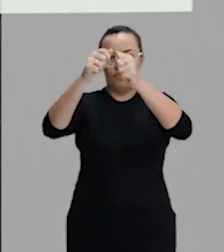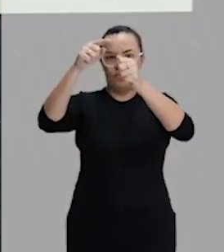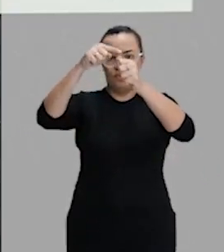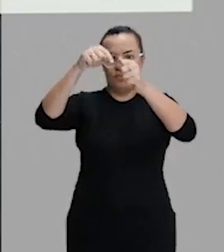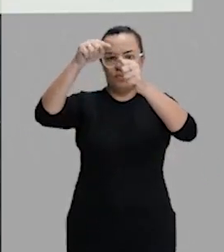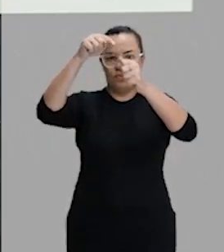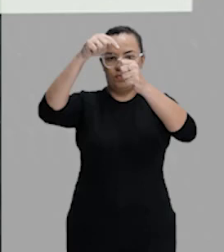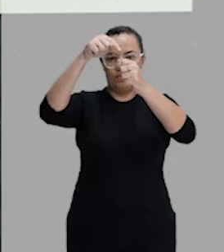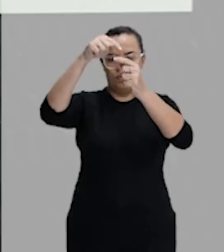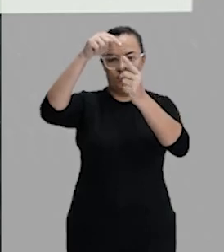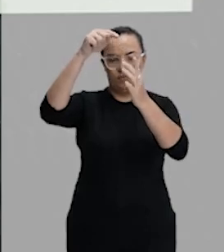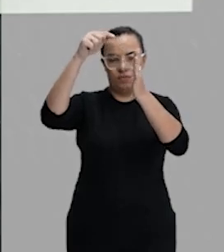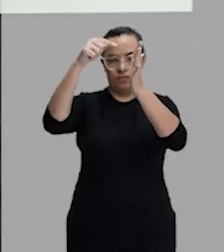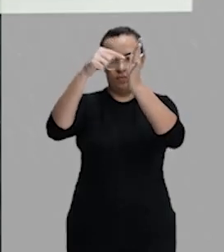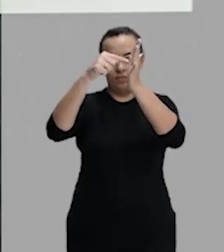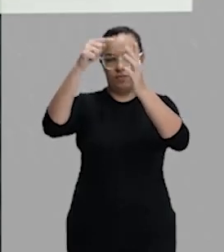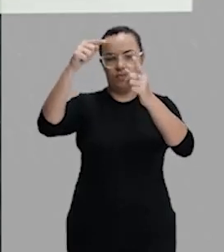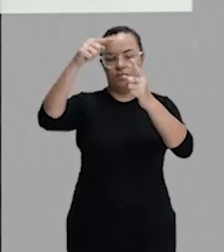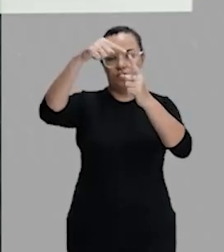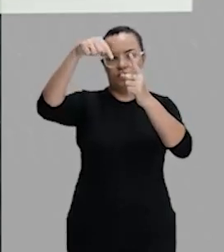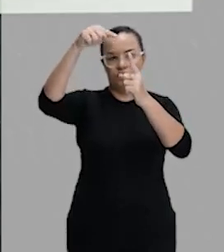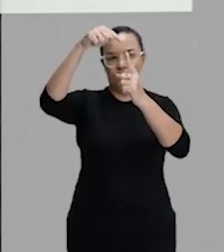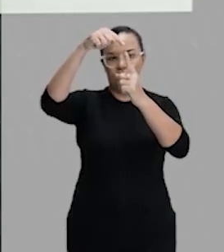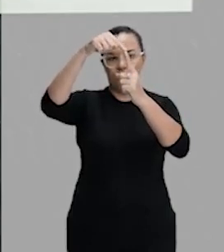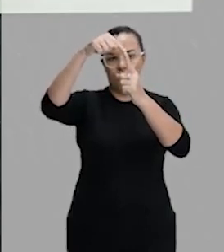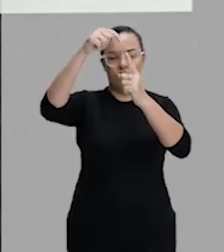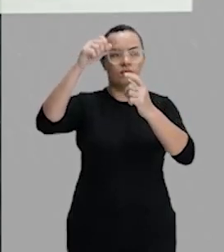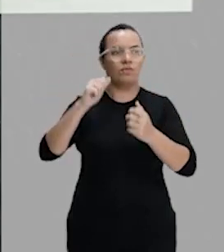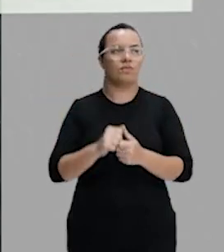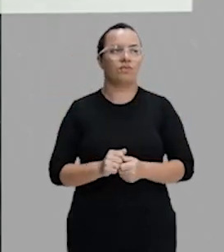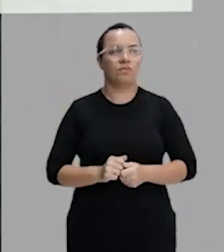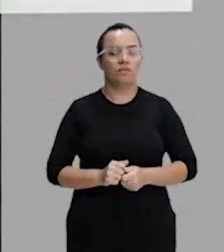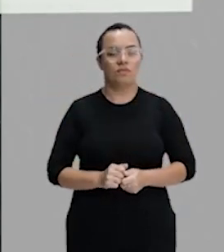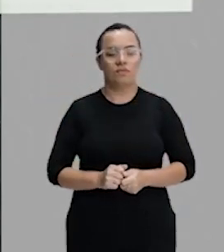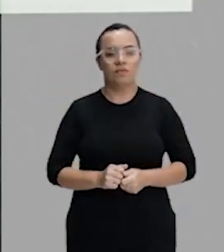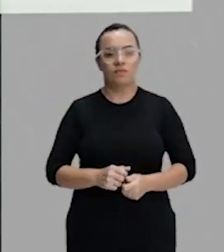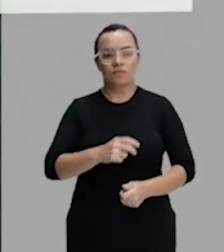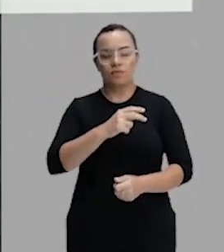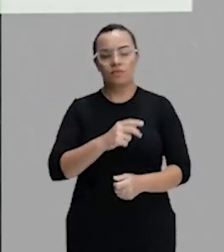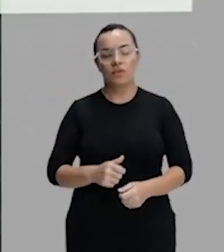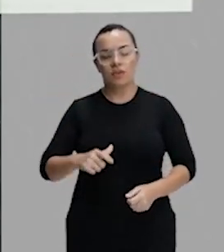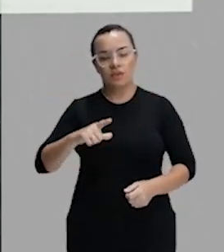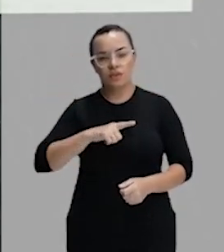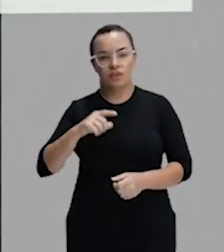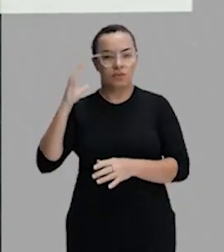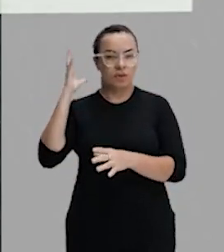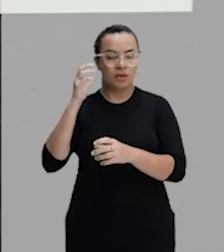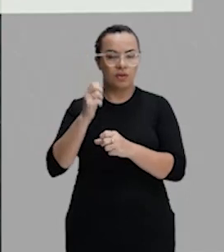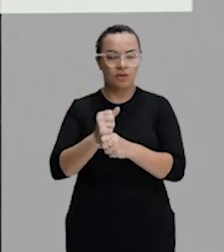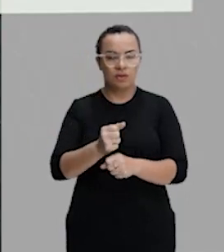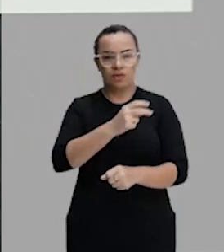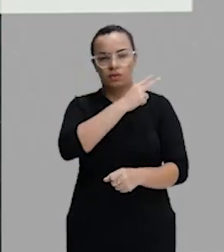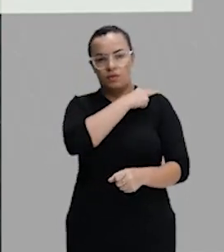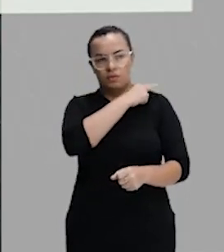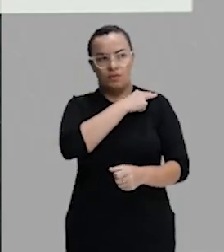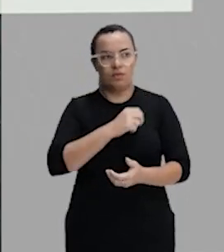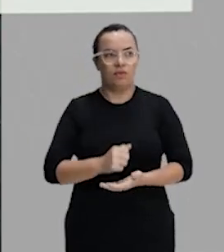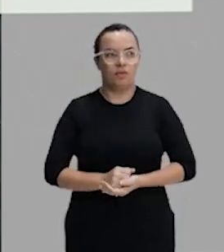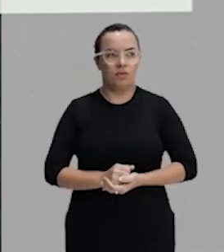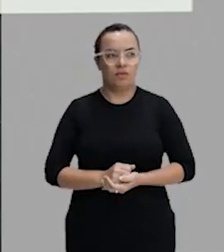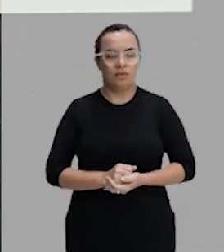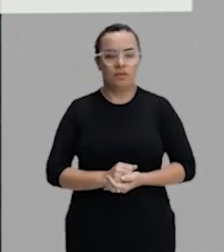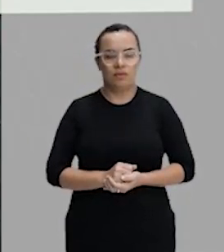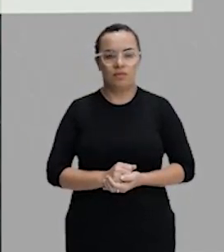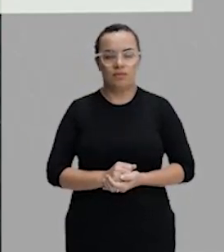Se você quiser recapitular, tem aula da segunda série sobre esse assunto. Então, o que eu fiz aqui, galera? Eu passei um plano alfa,